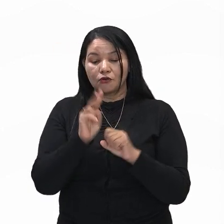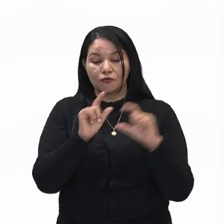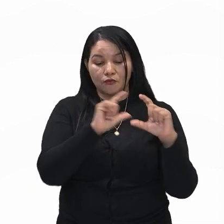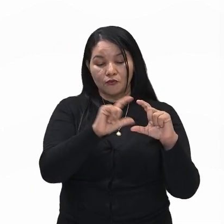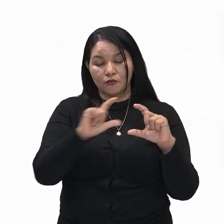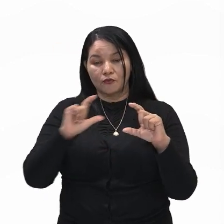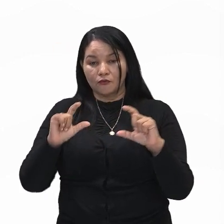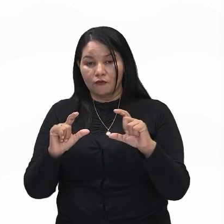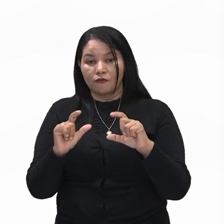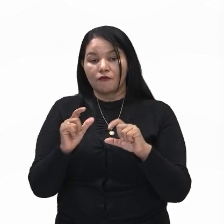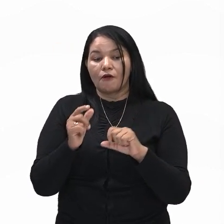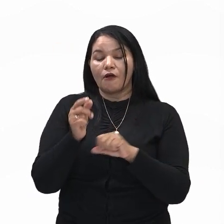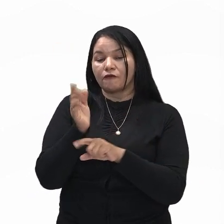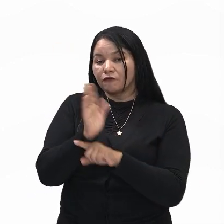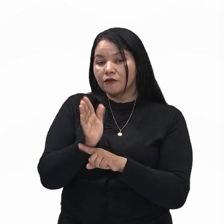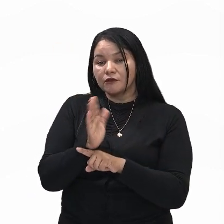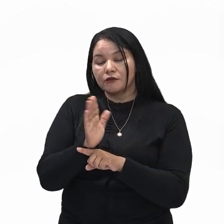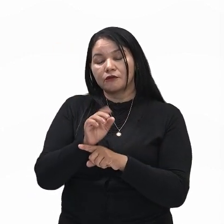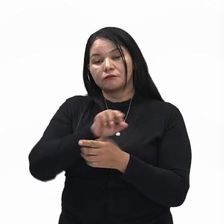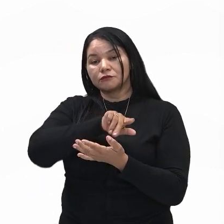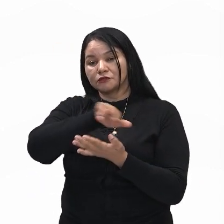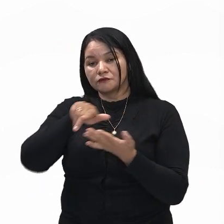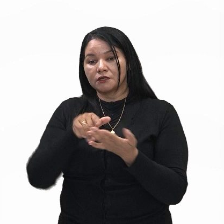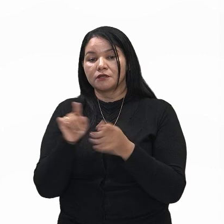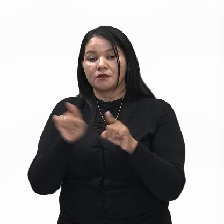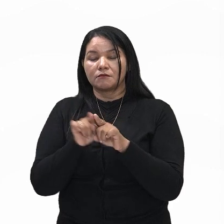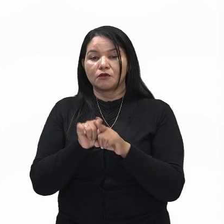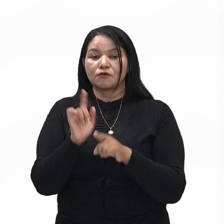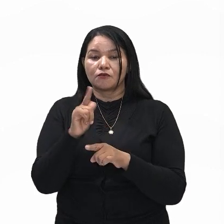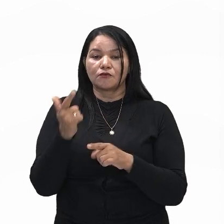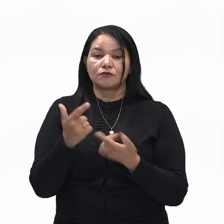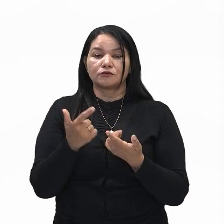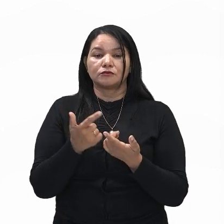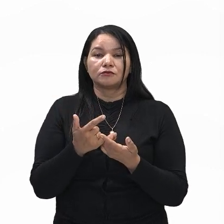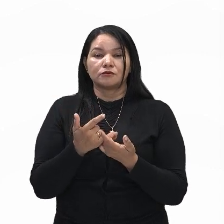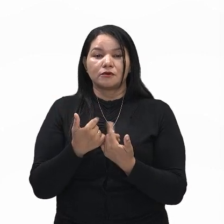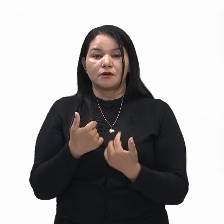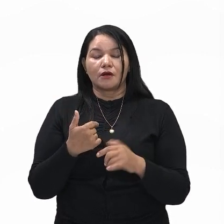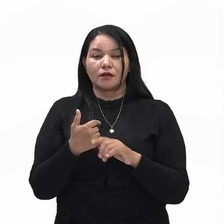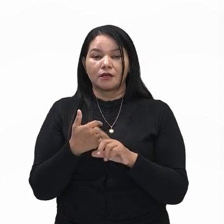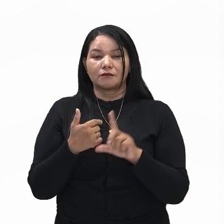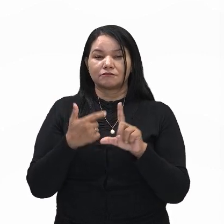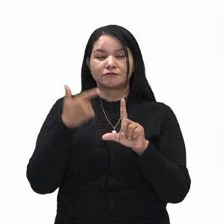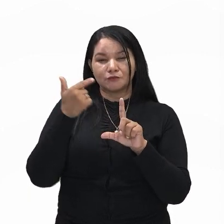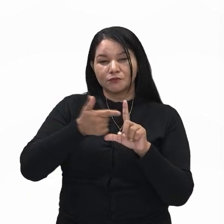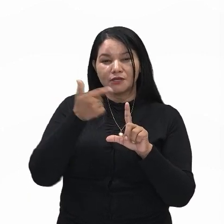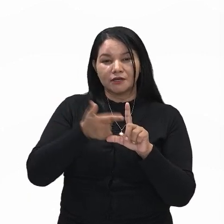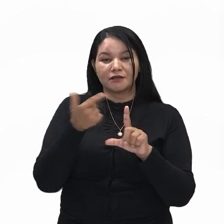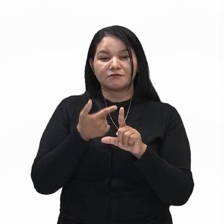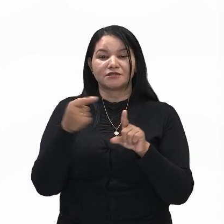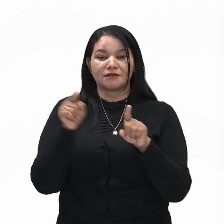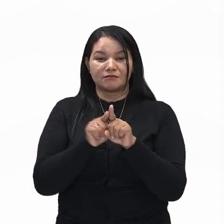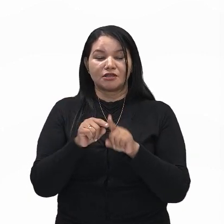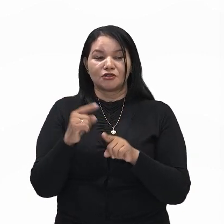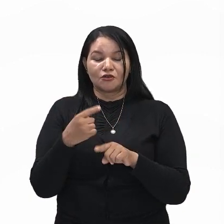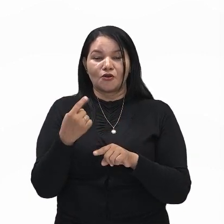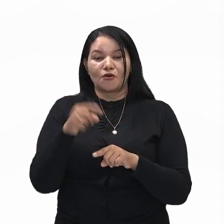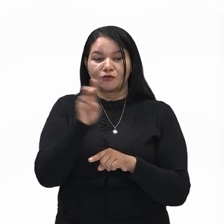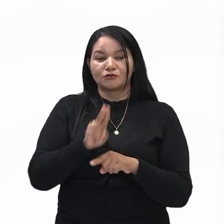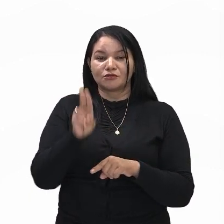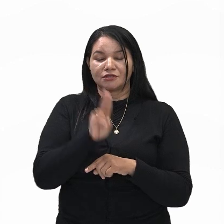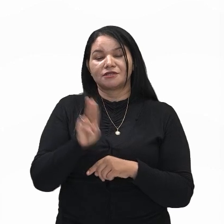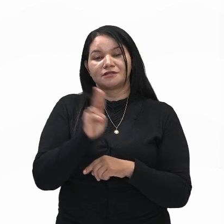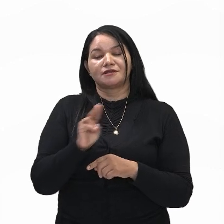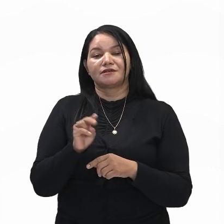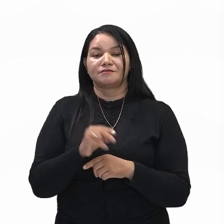filme, e até mesmo, por exemplo, por que não, os memes que utilizamos atualmente. E